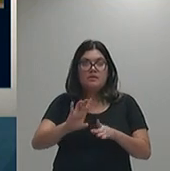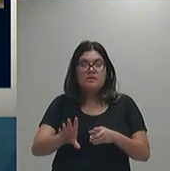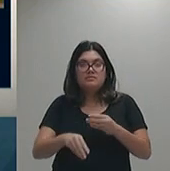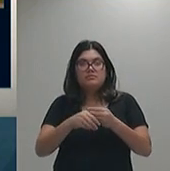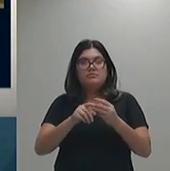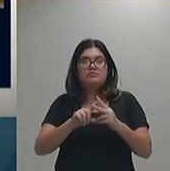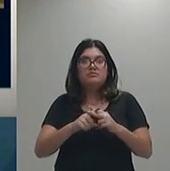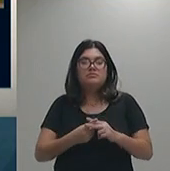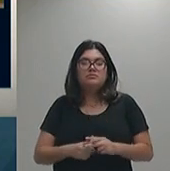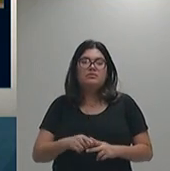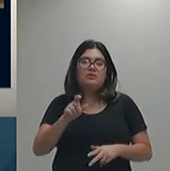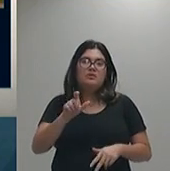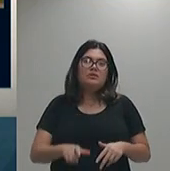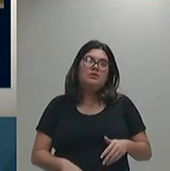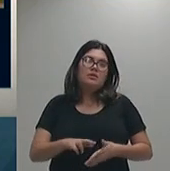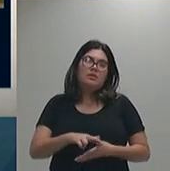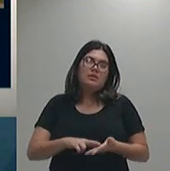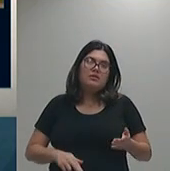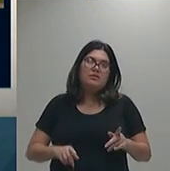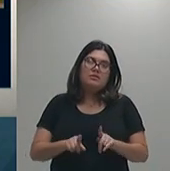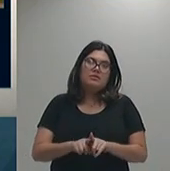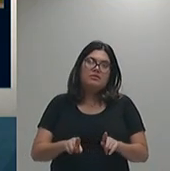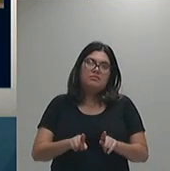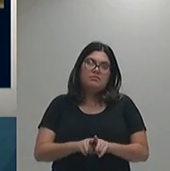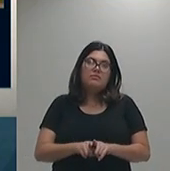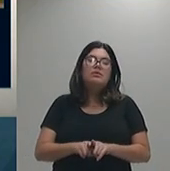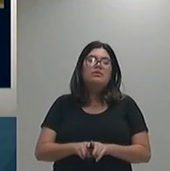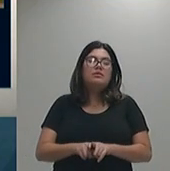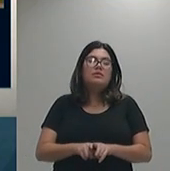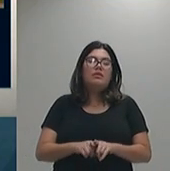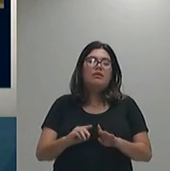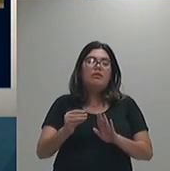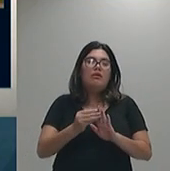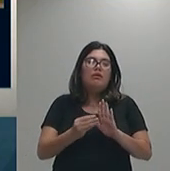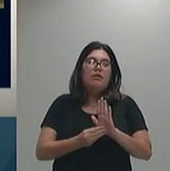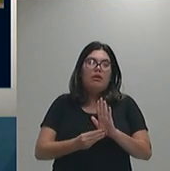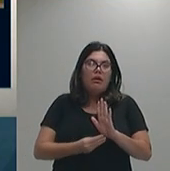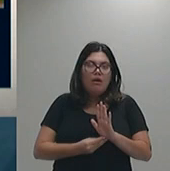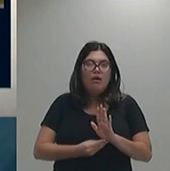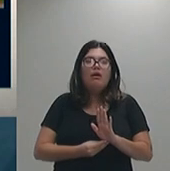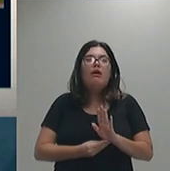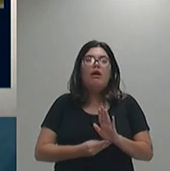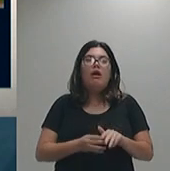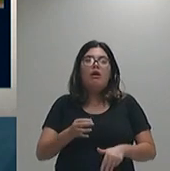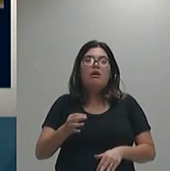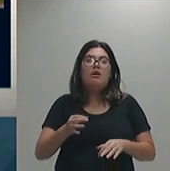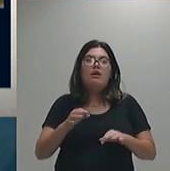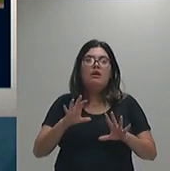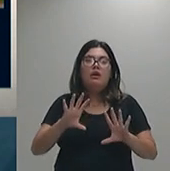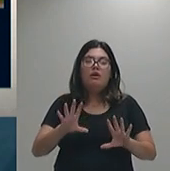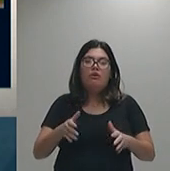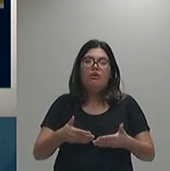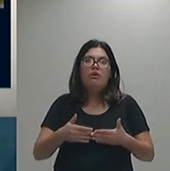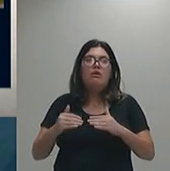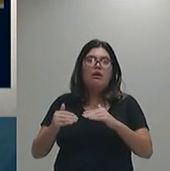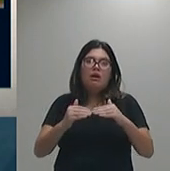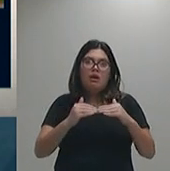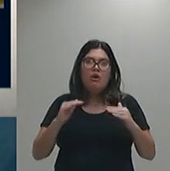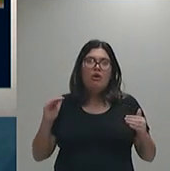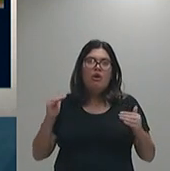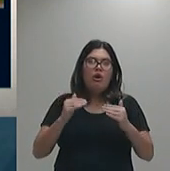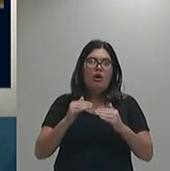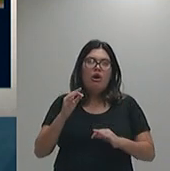relatora e pelo revisor aderindo ao voto da ministra Nancy andrighi a seção por unanimidade julgou